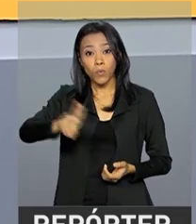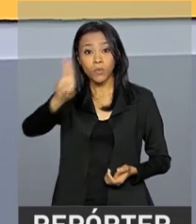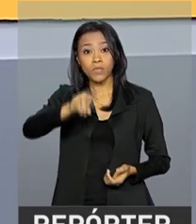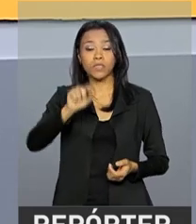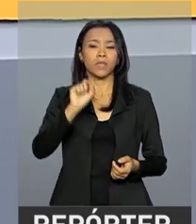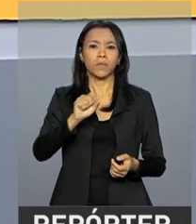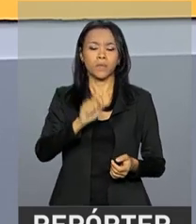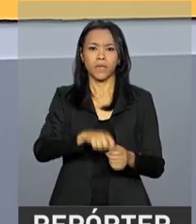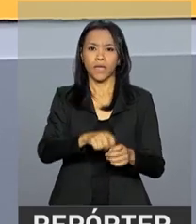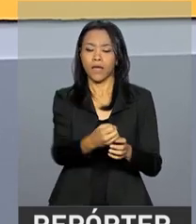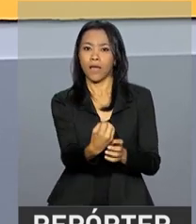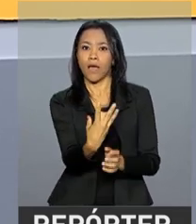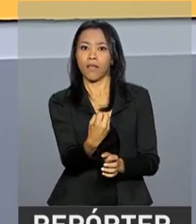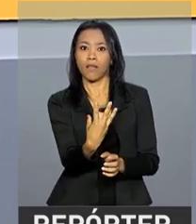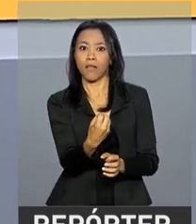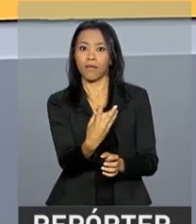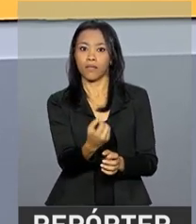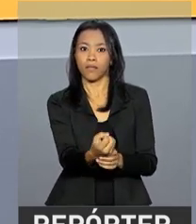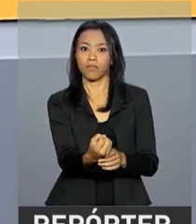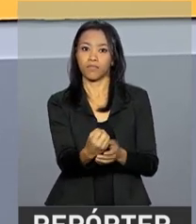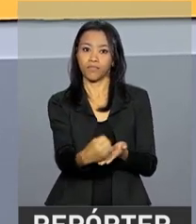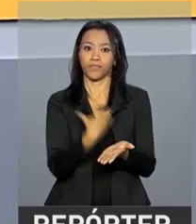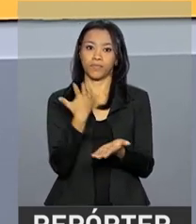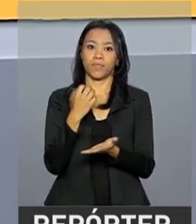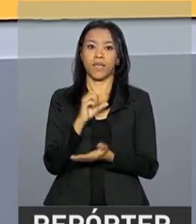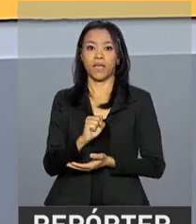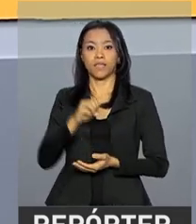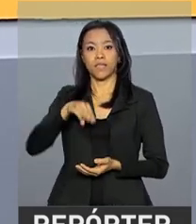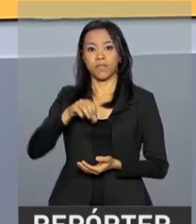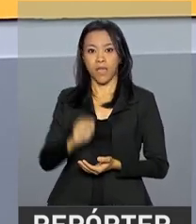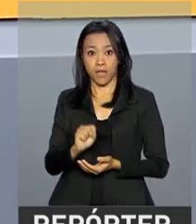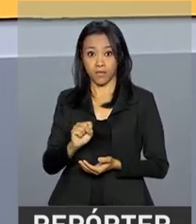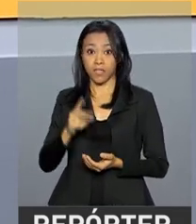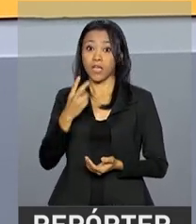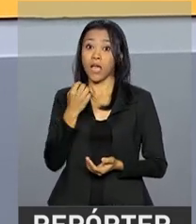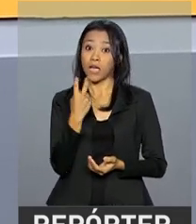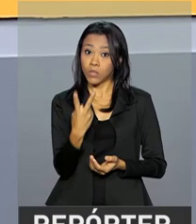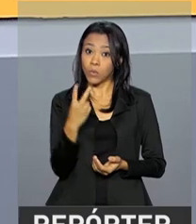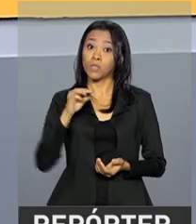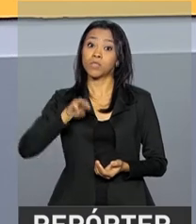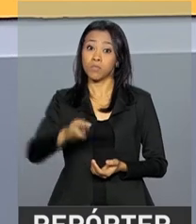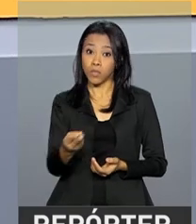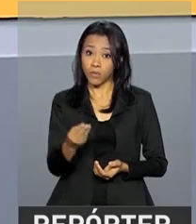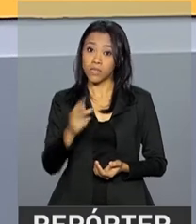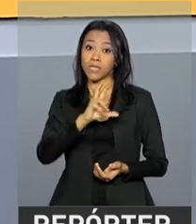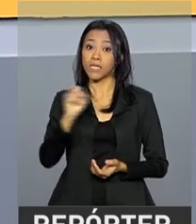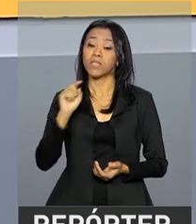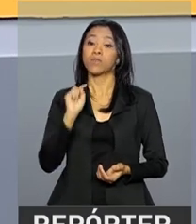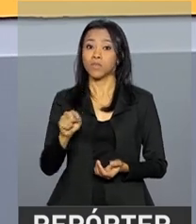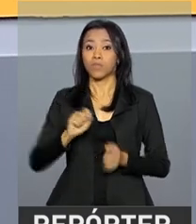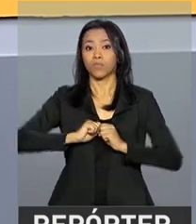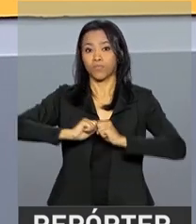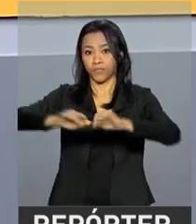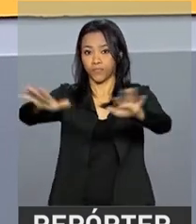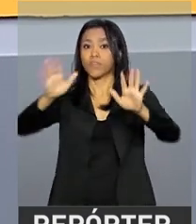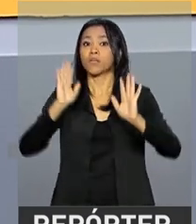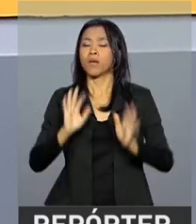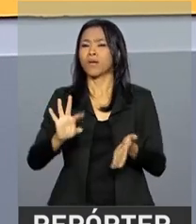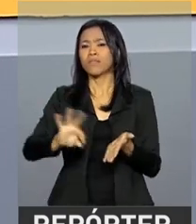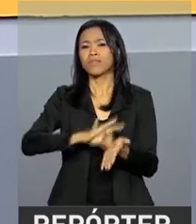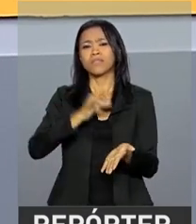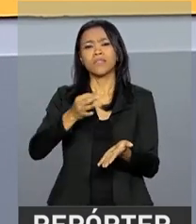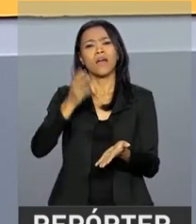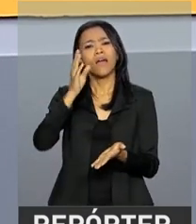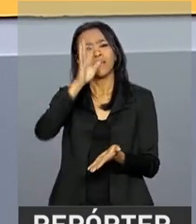desastres naturais por meio do SMS chega a 2 milhões e 500 mil. O cadastro pode ser feito de graça por